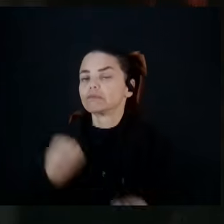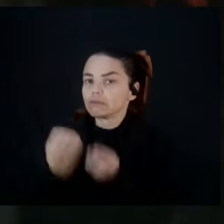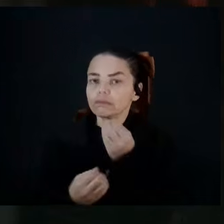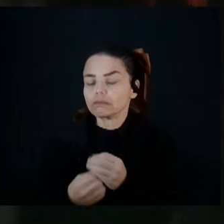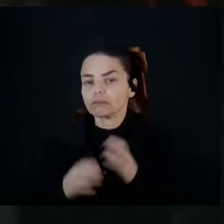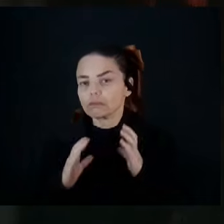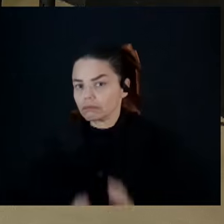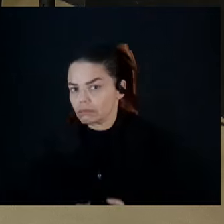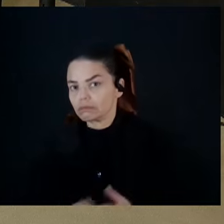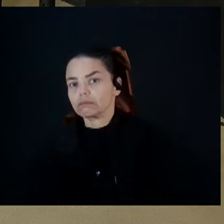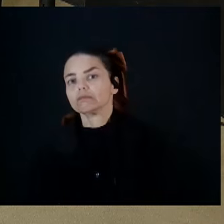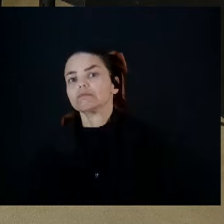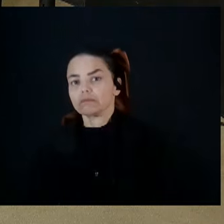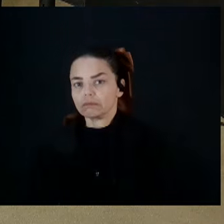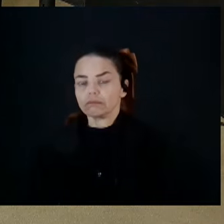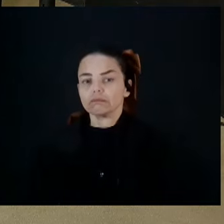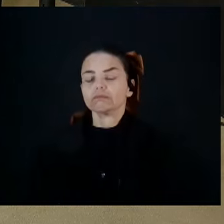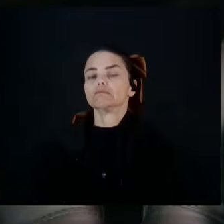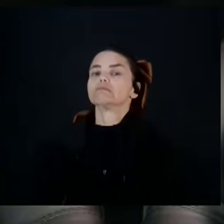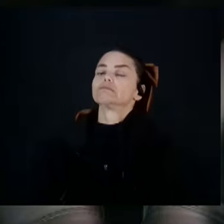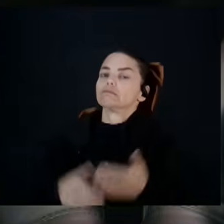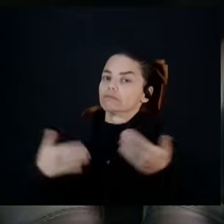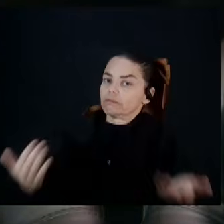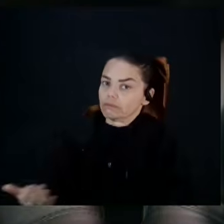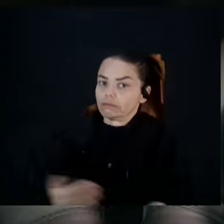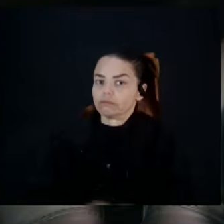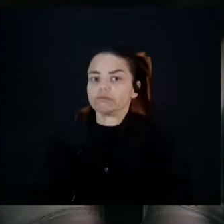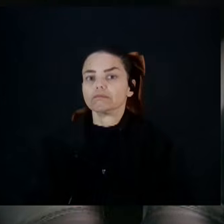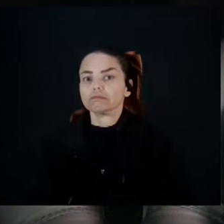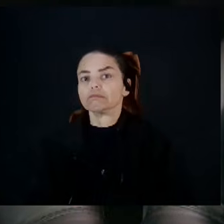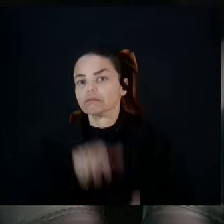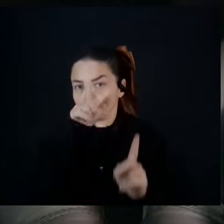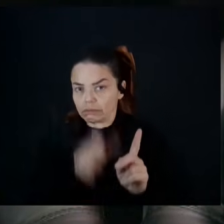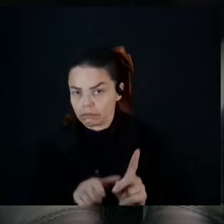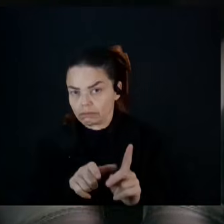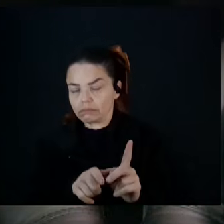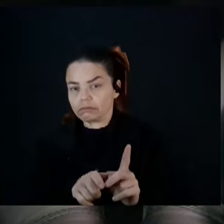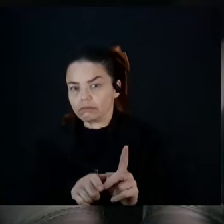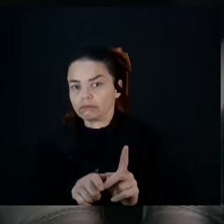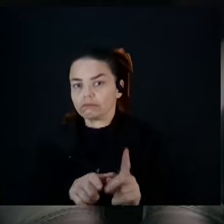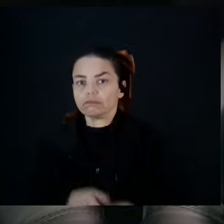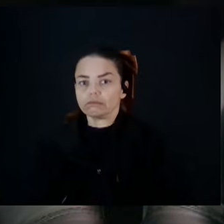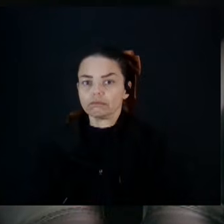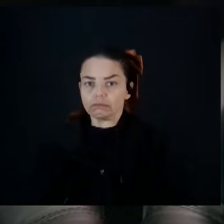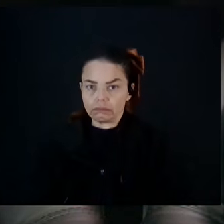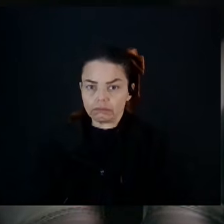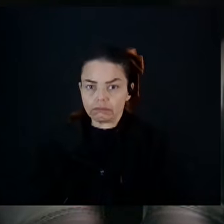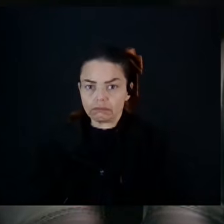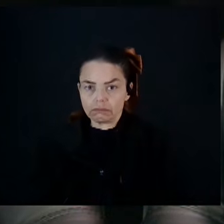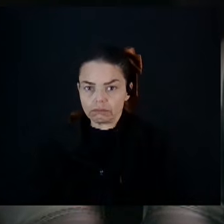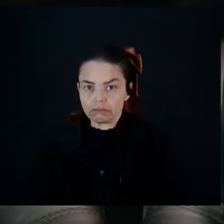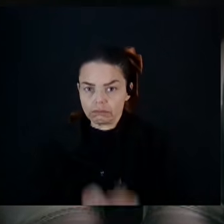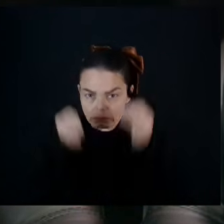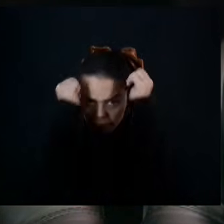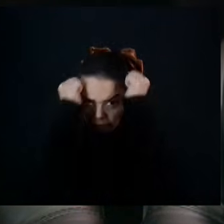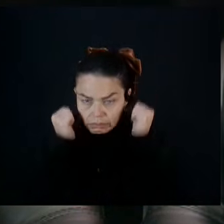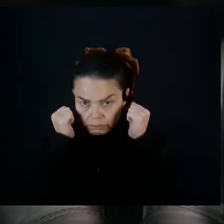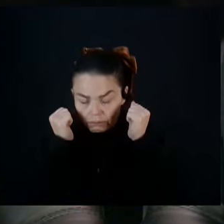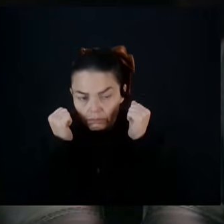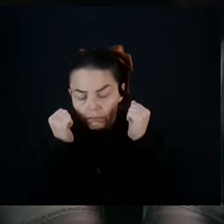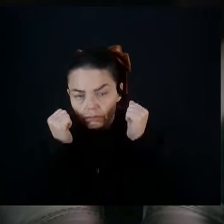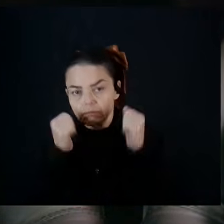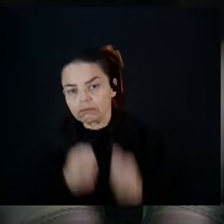isso? Então, a pessoa que sequestra, talvez ela não tenha essa percepção, lembra?